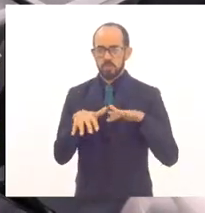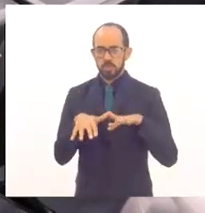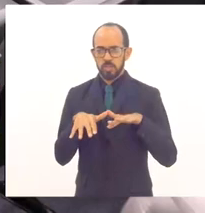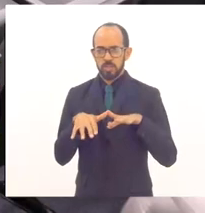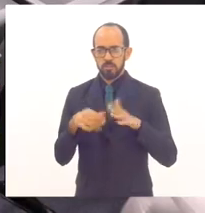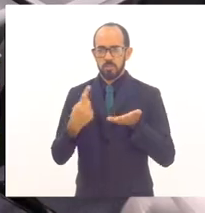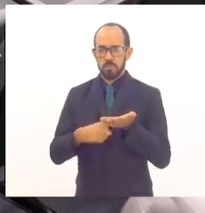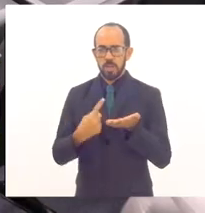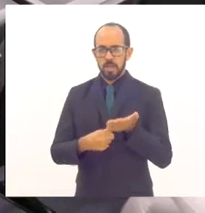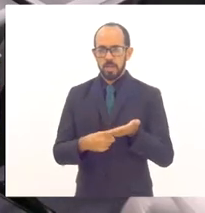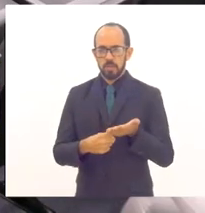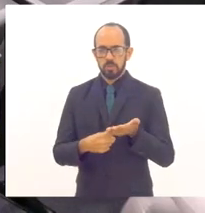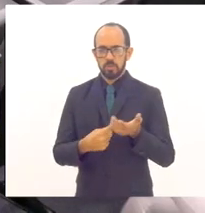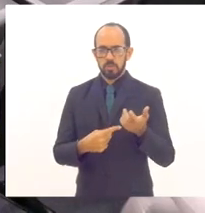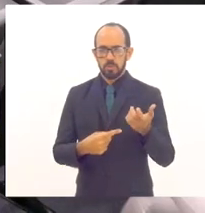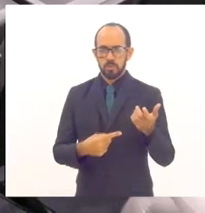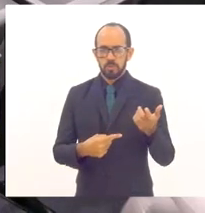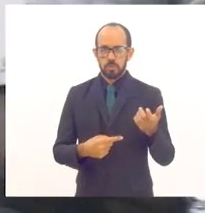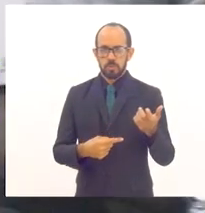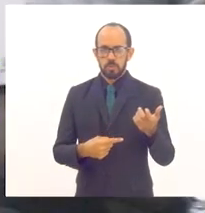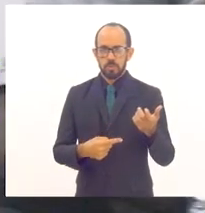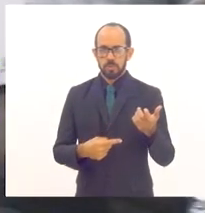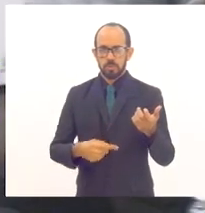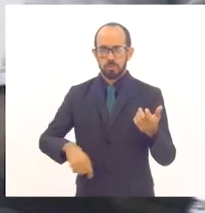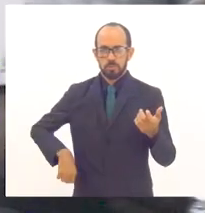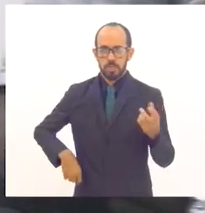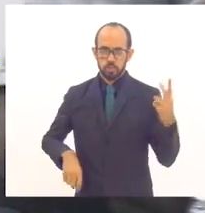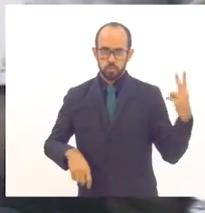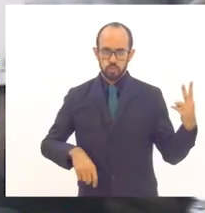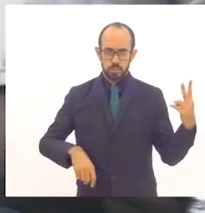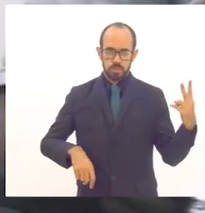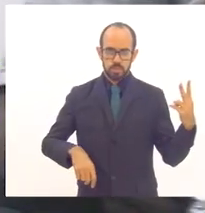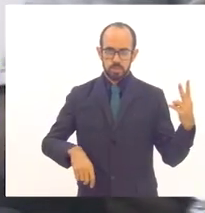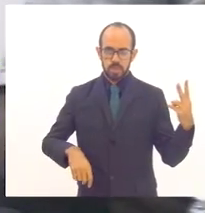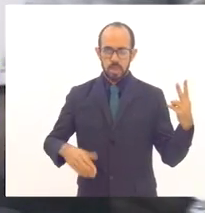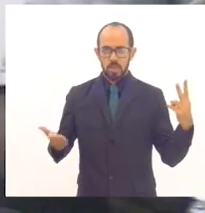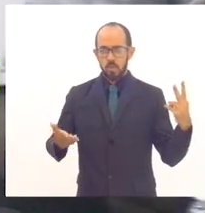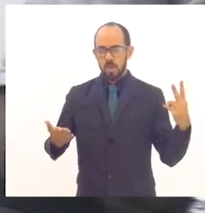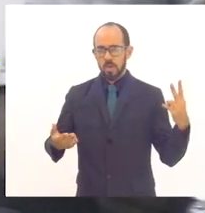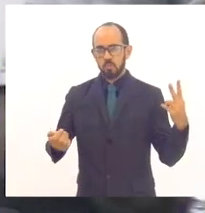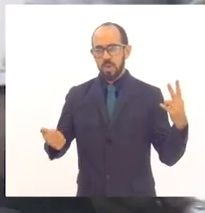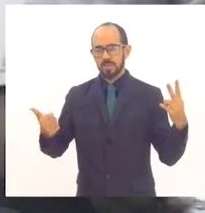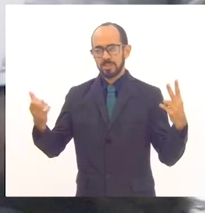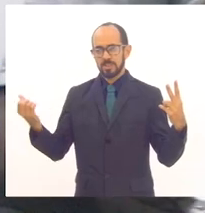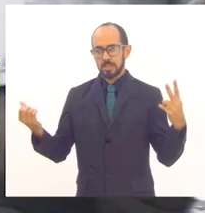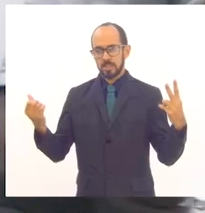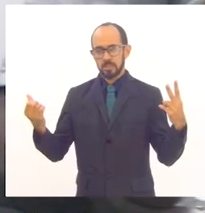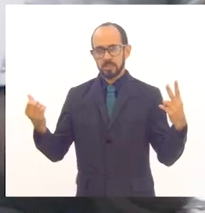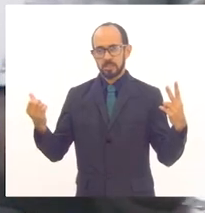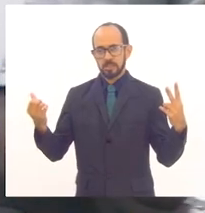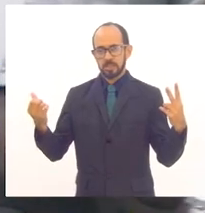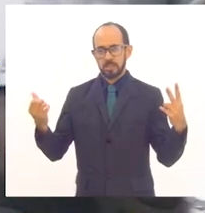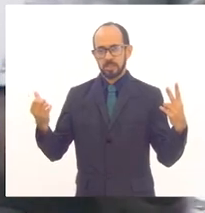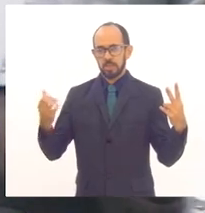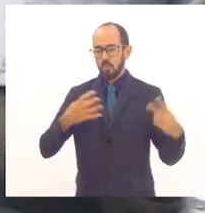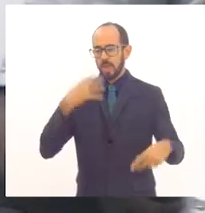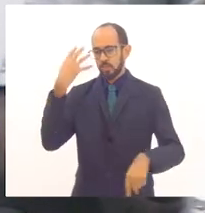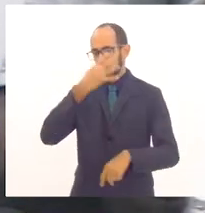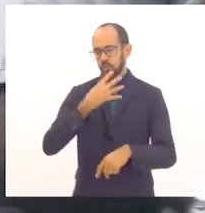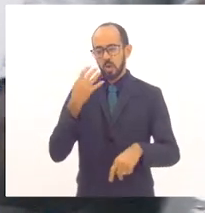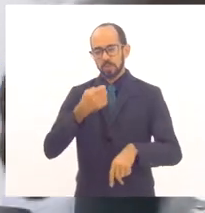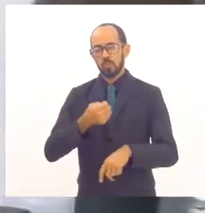para as 6, começou um pouquinho mais tarde, já são para as 2, já são quase 6. Então a gente está chegando a quase